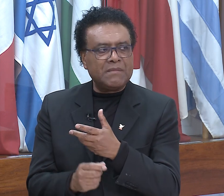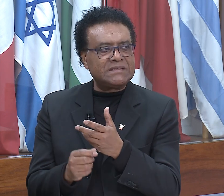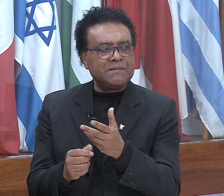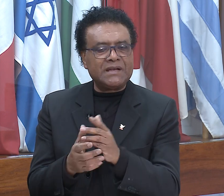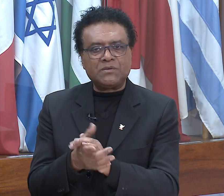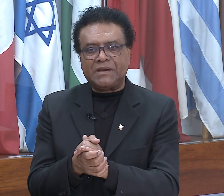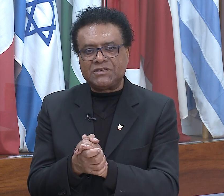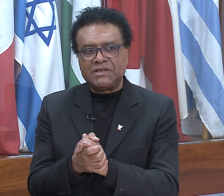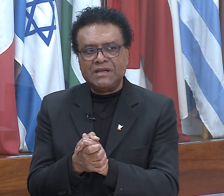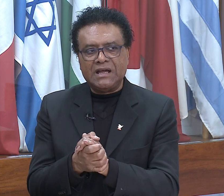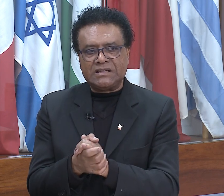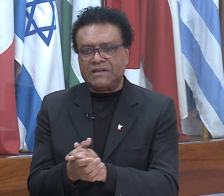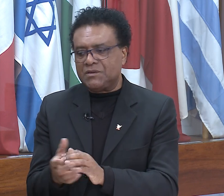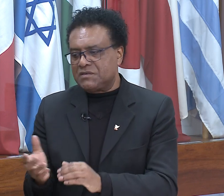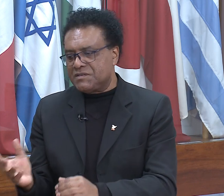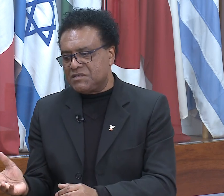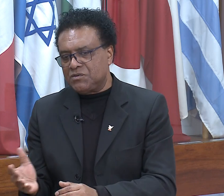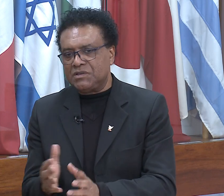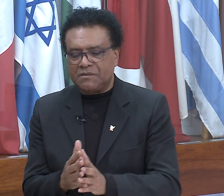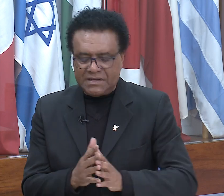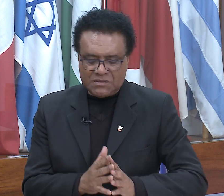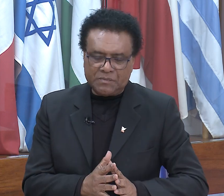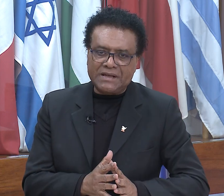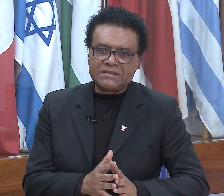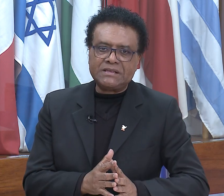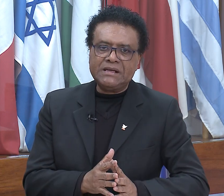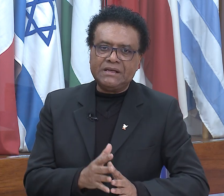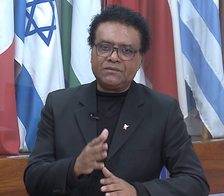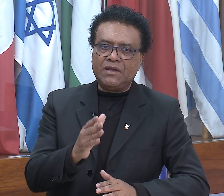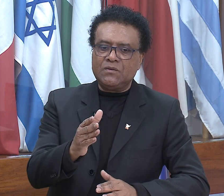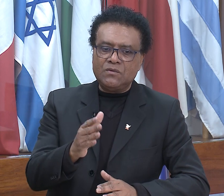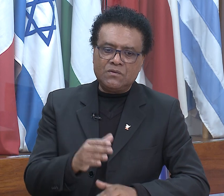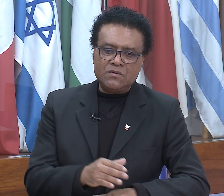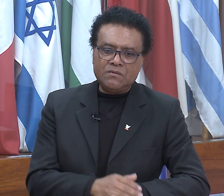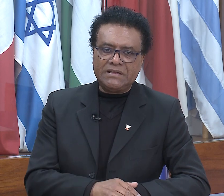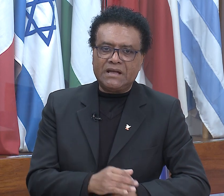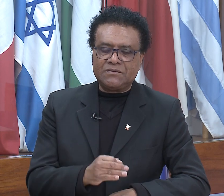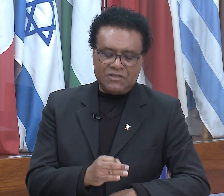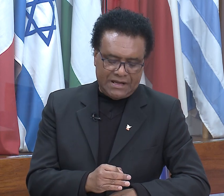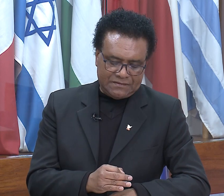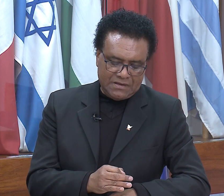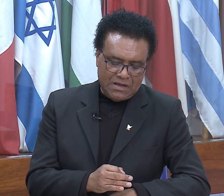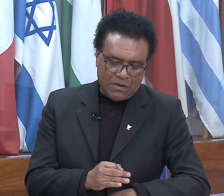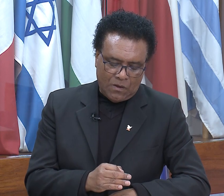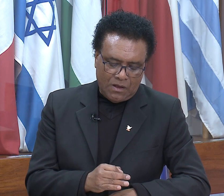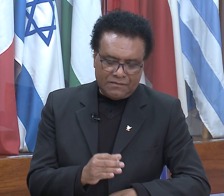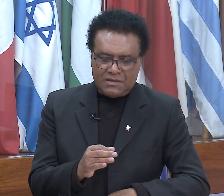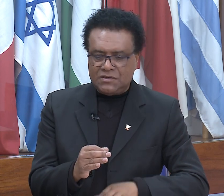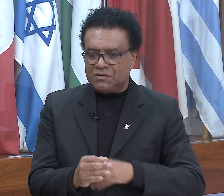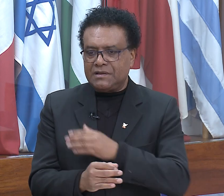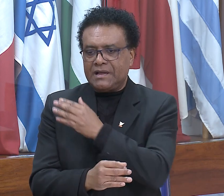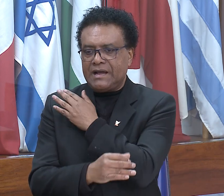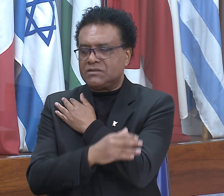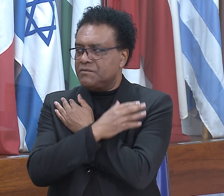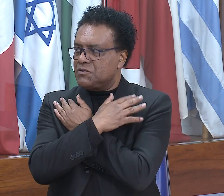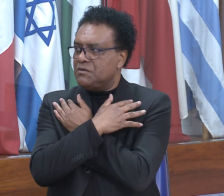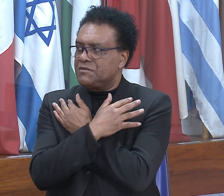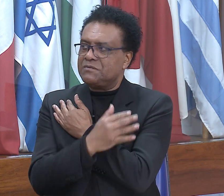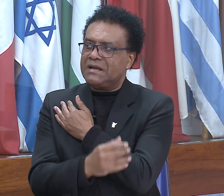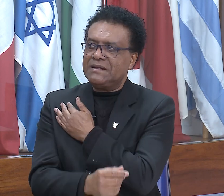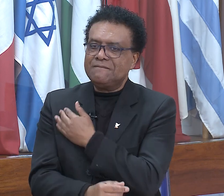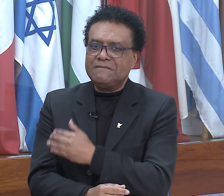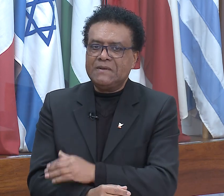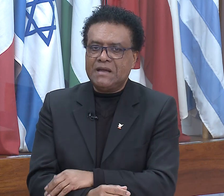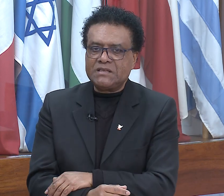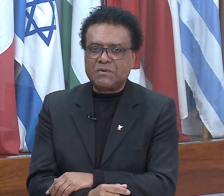Silva mas também era suplente as vereadoras que você citou também eu tenho o mandato direto óbvio que isso recai sobre